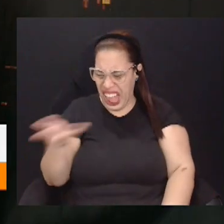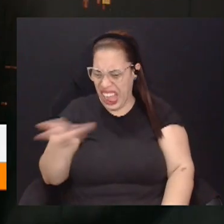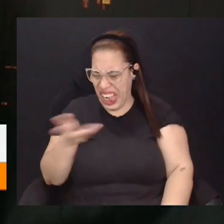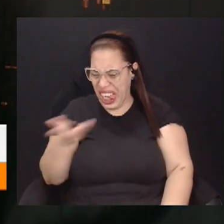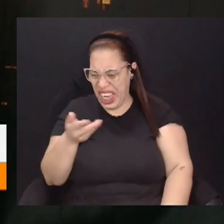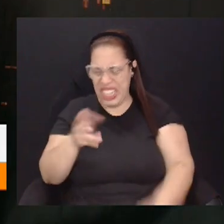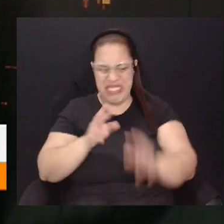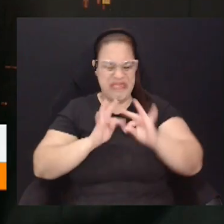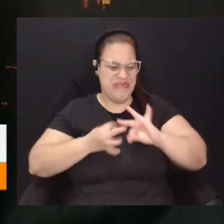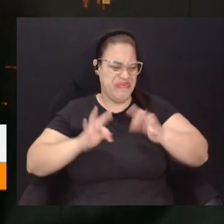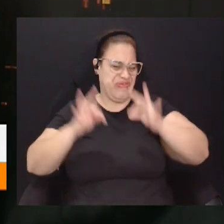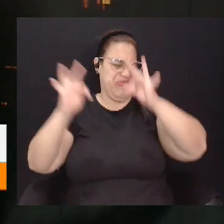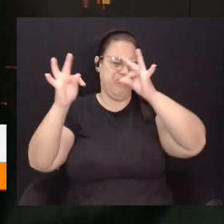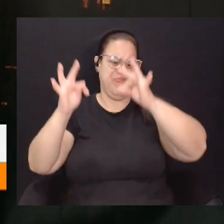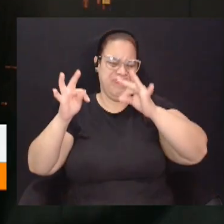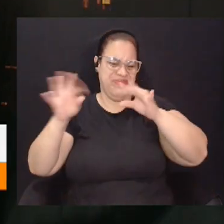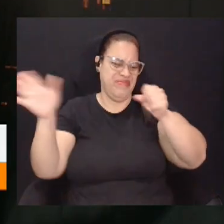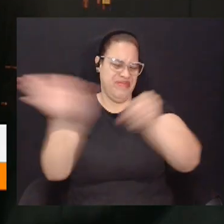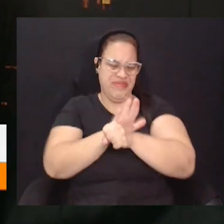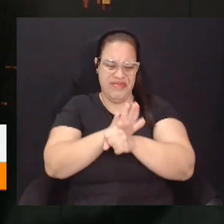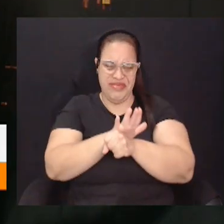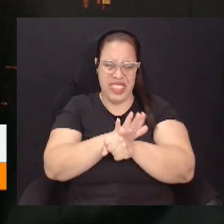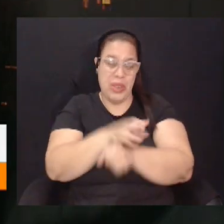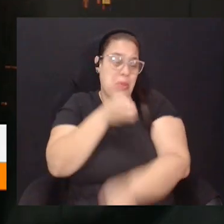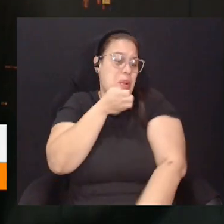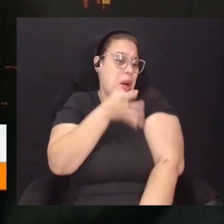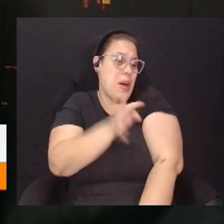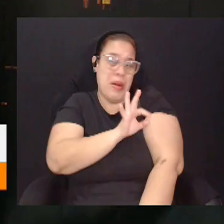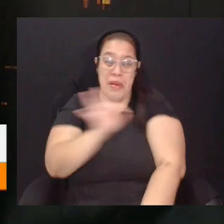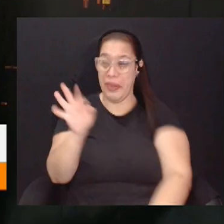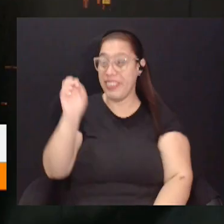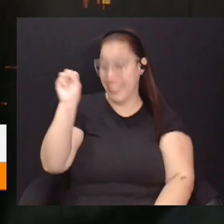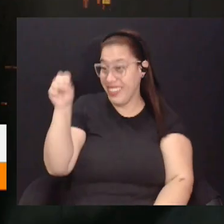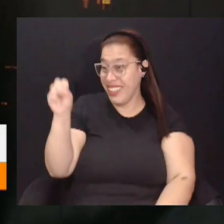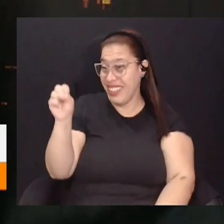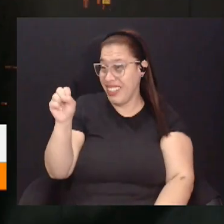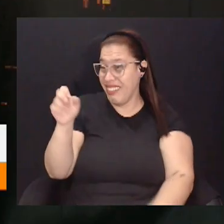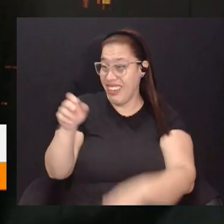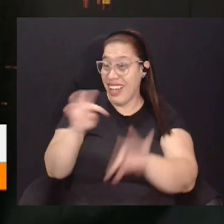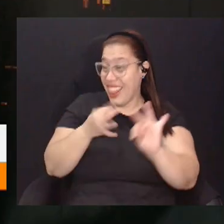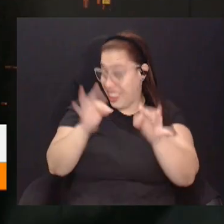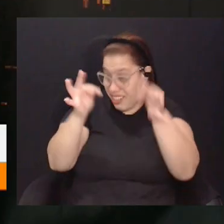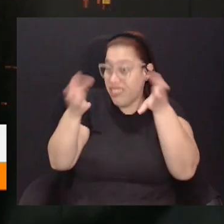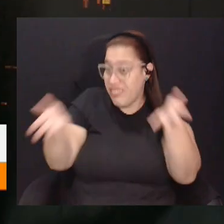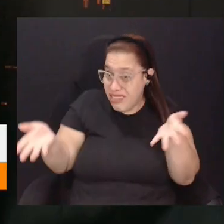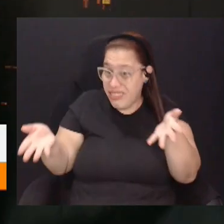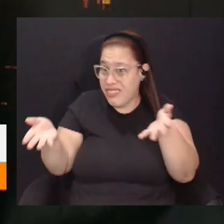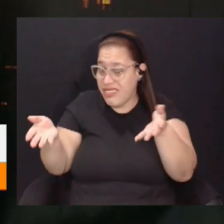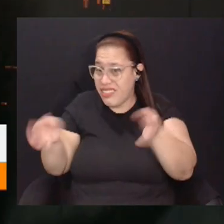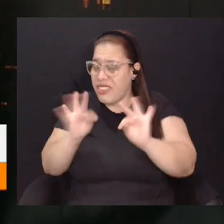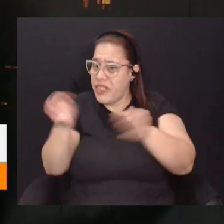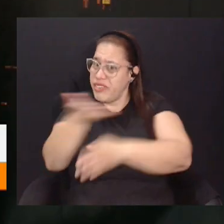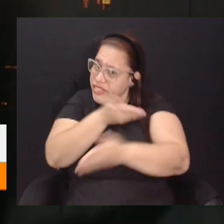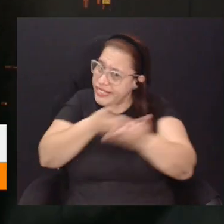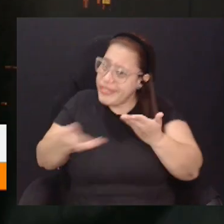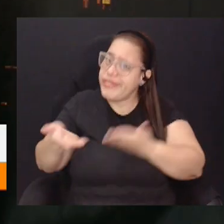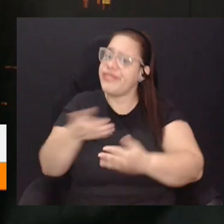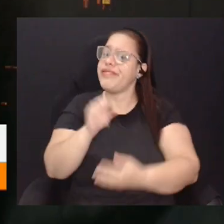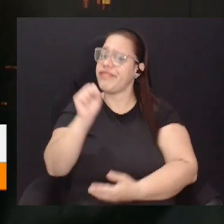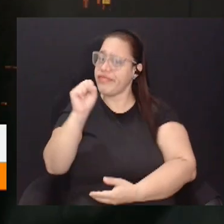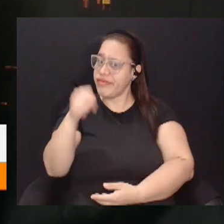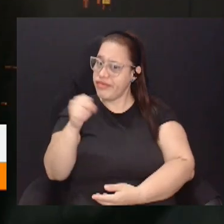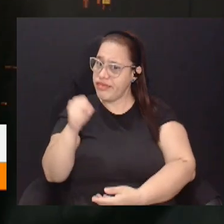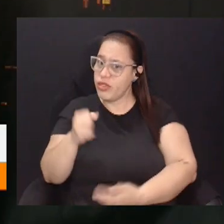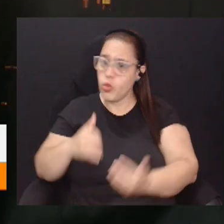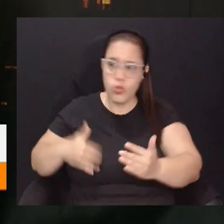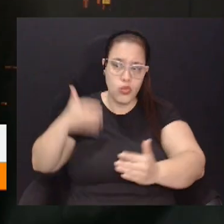tão exacerbada, é tudo muito bom, sim, a tecnologia, eu não canso de me dizer aqui, né? Tecnologia faz parte, né? Esse avanço faz